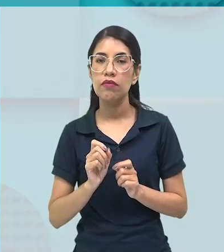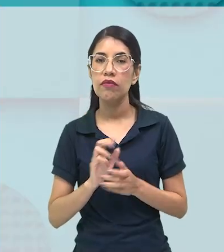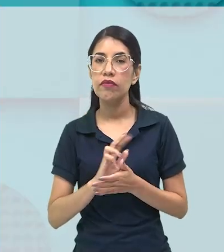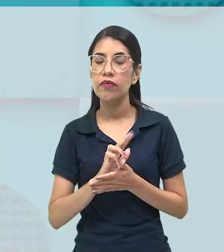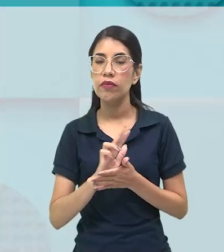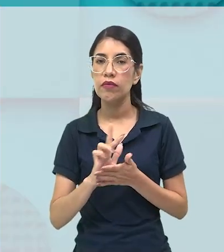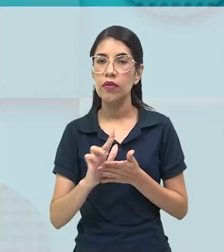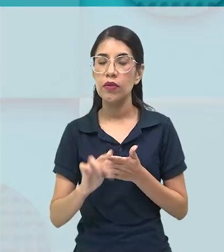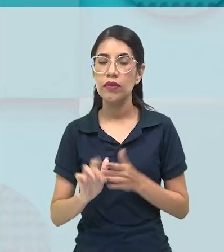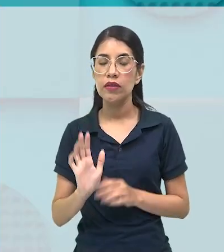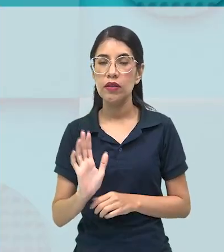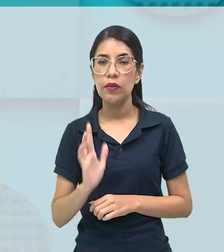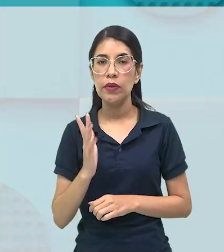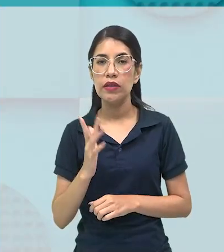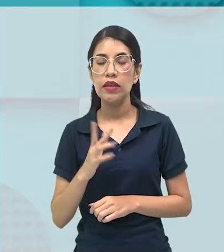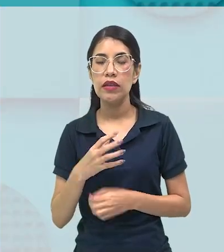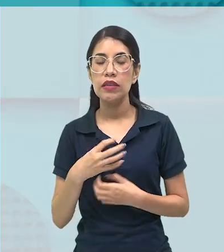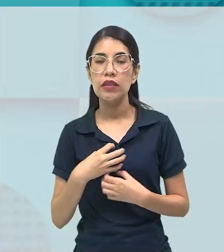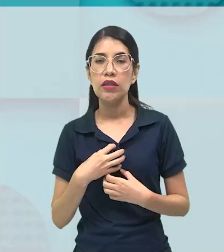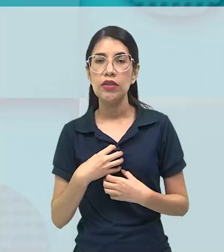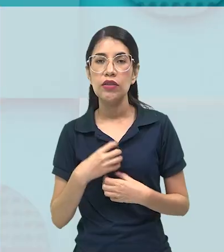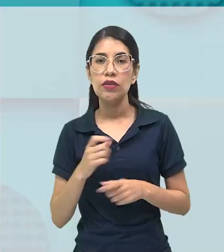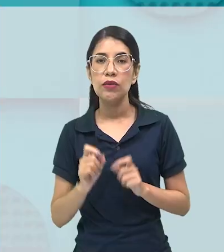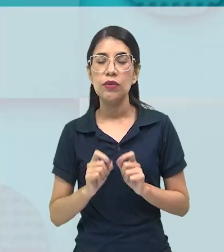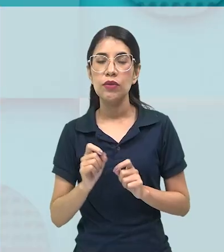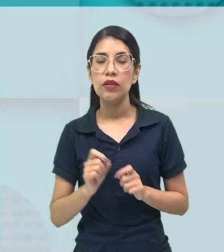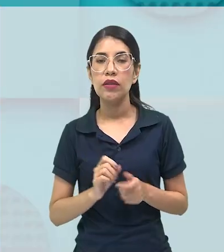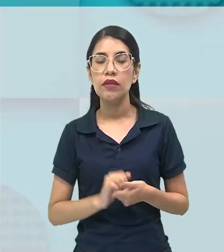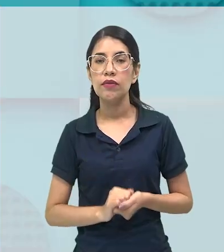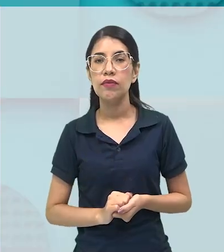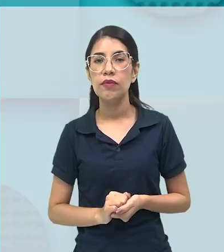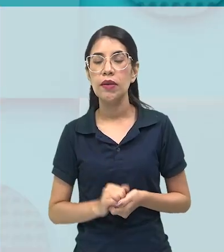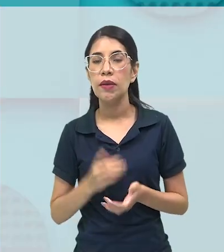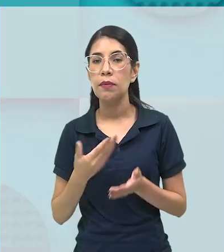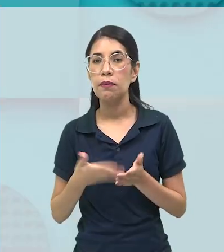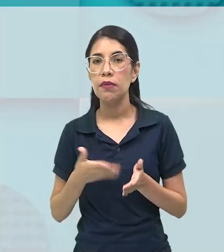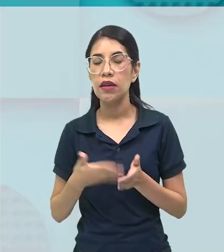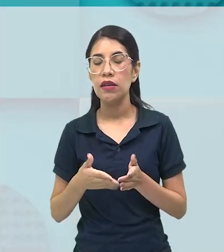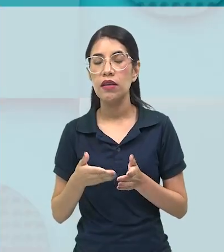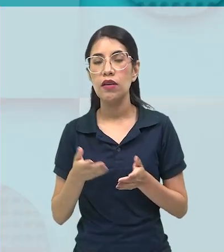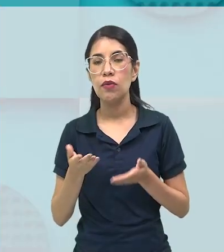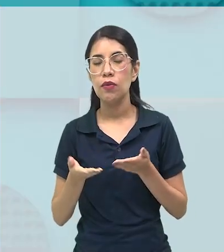motivos, gerar um descontrole, né,